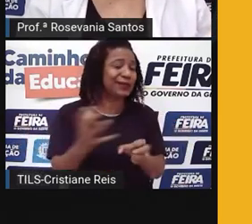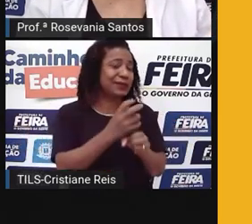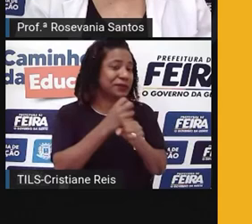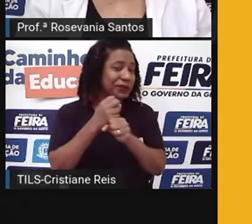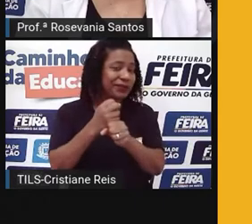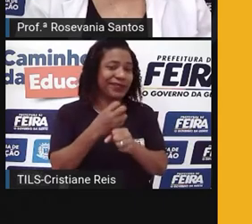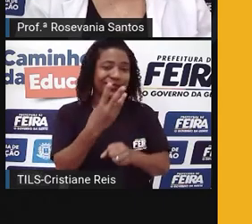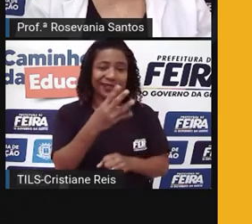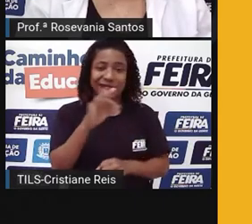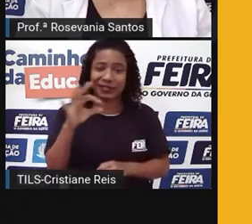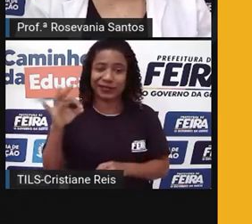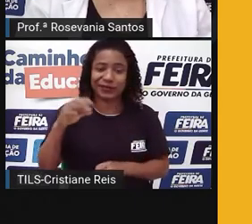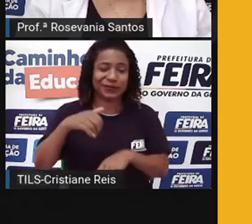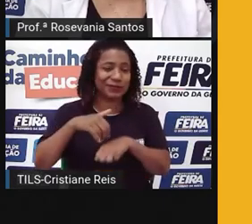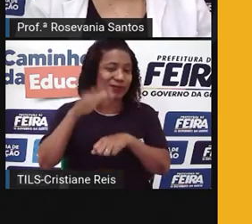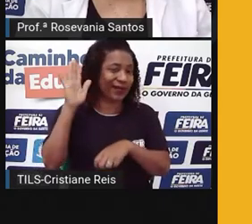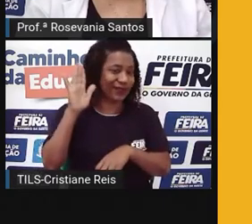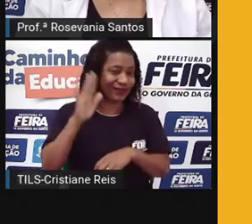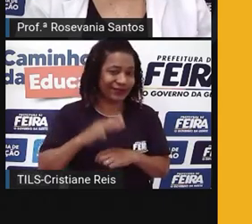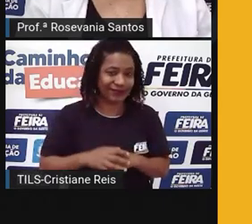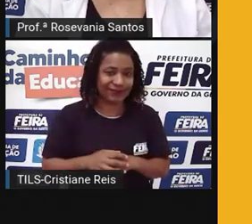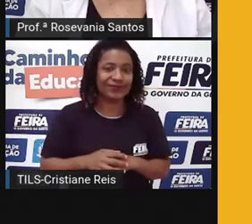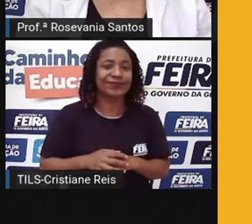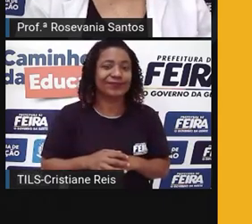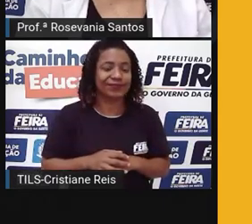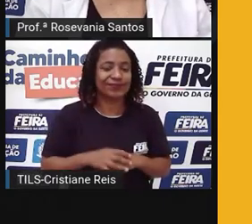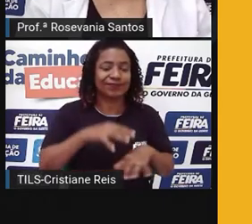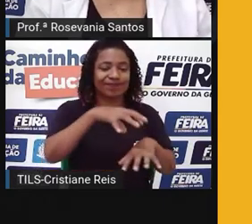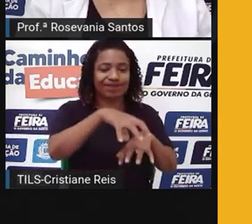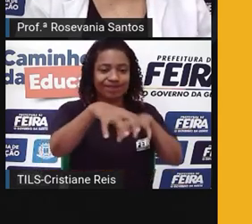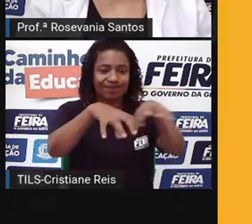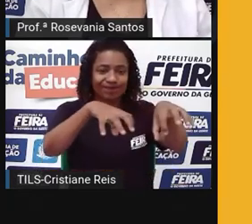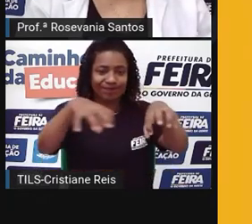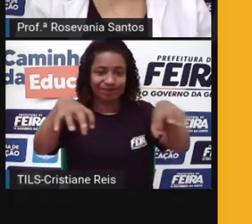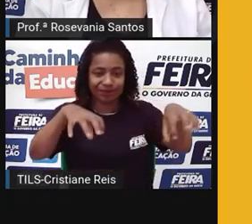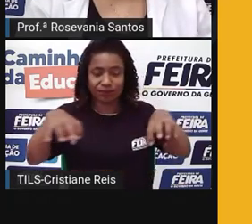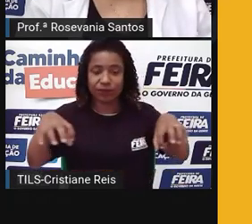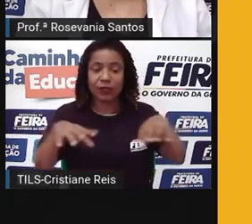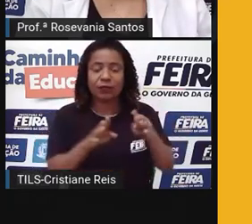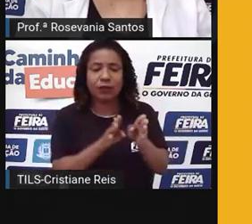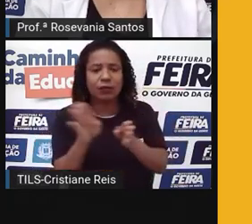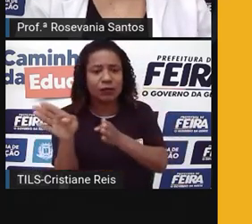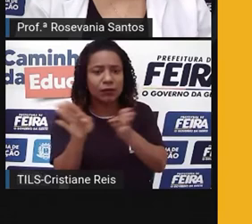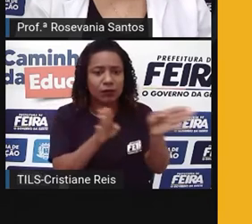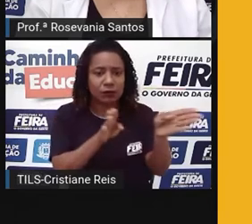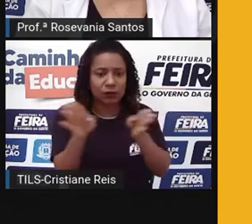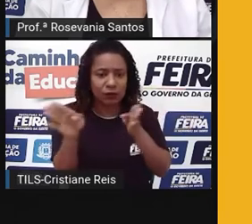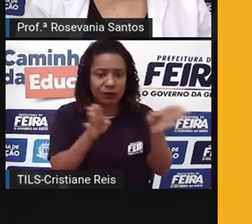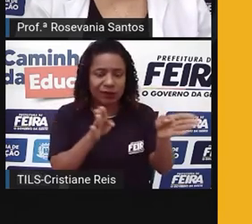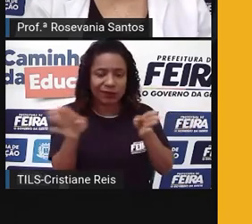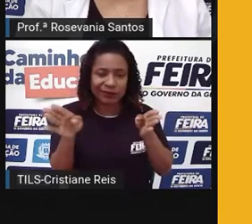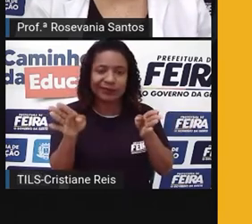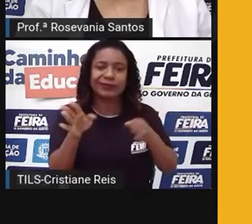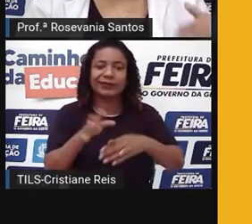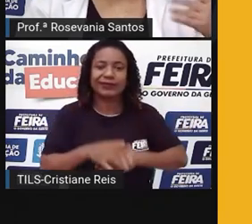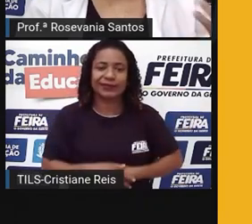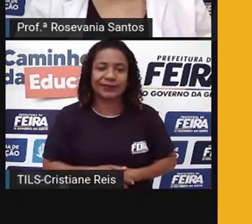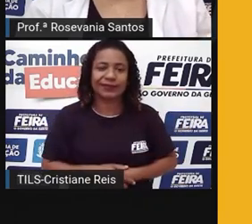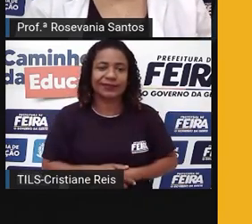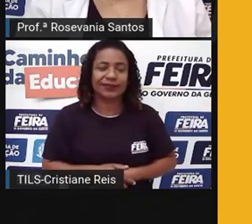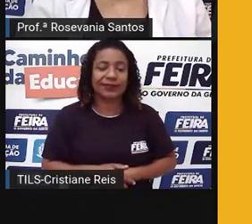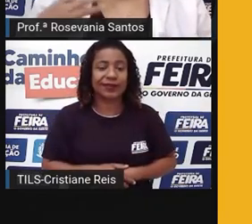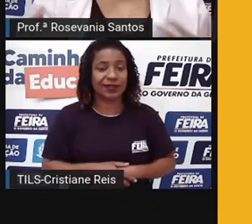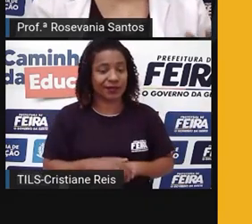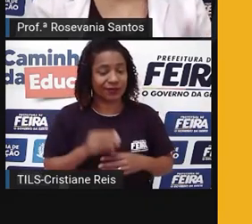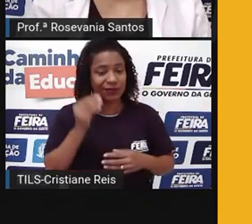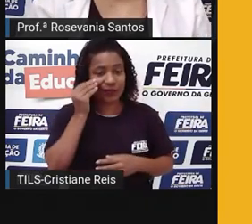300, mas aqui vocês percebam também que as fronteiras africanas, elas são linhas, o que dá